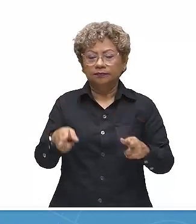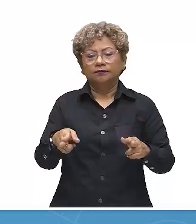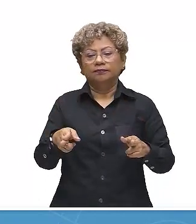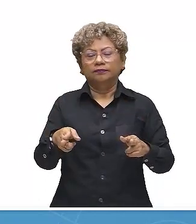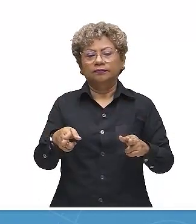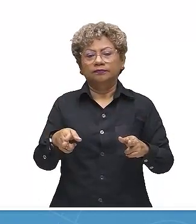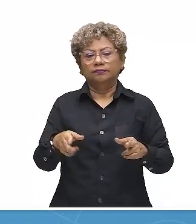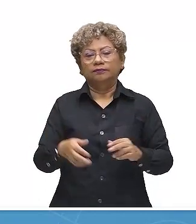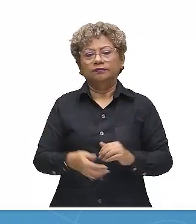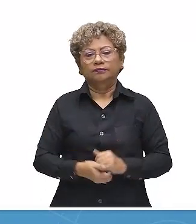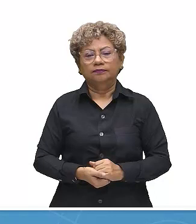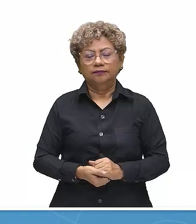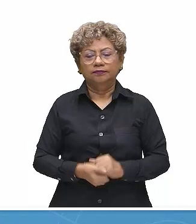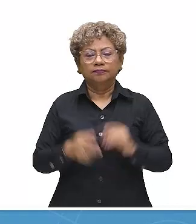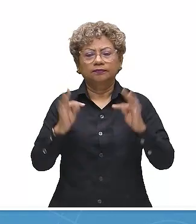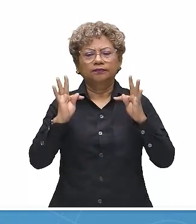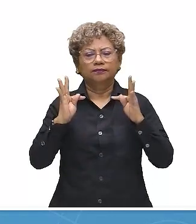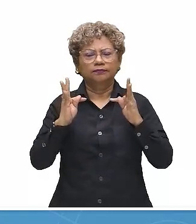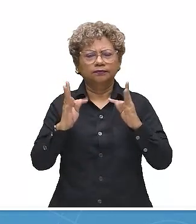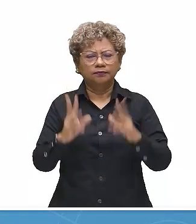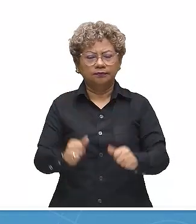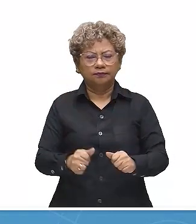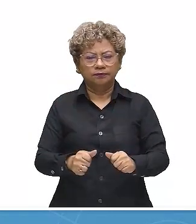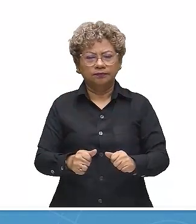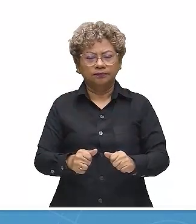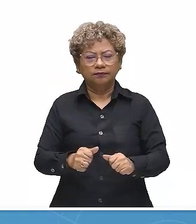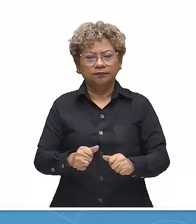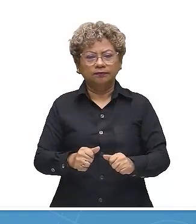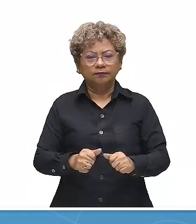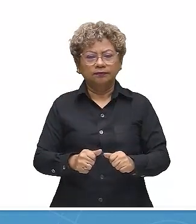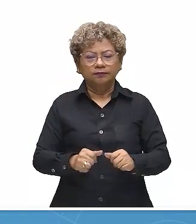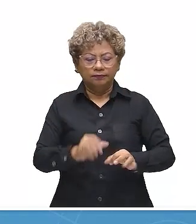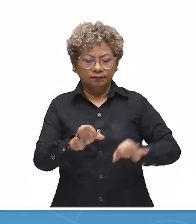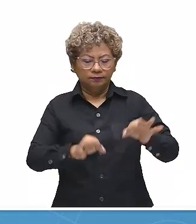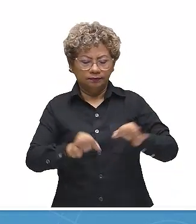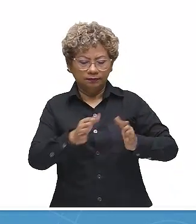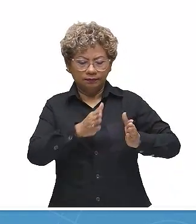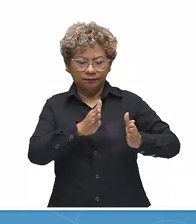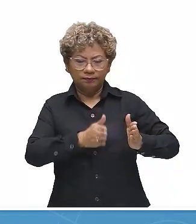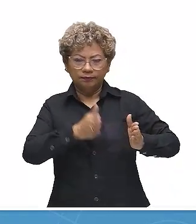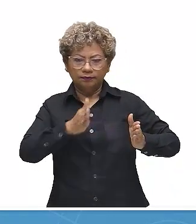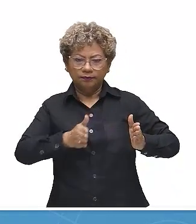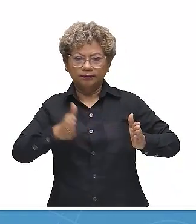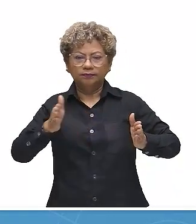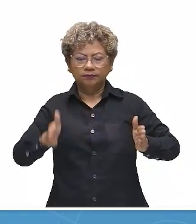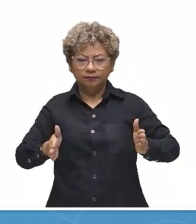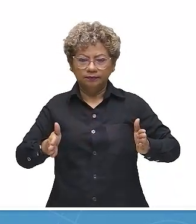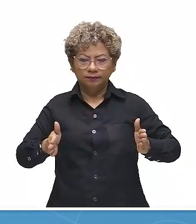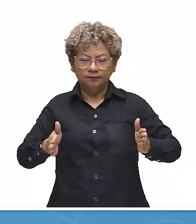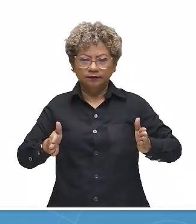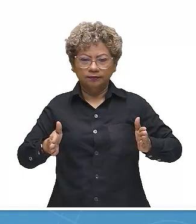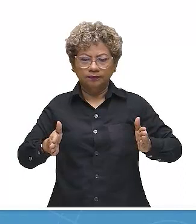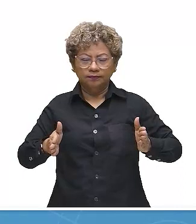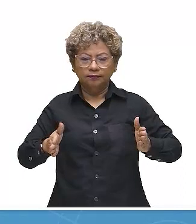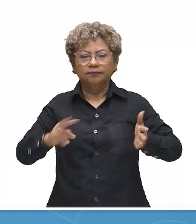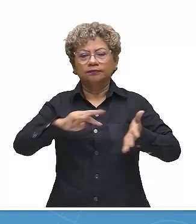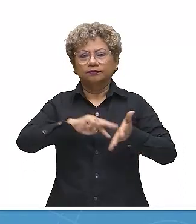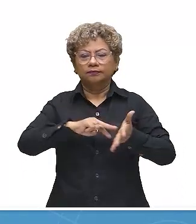Todas essas 4 estão representando a mesma quantidade então elas são